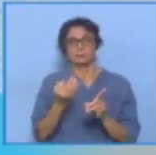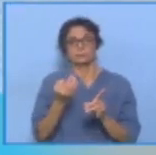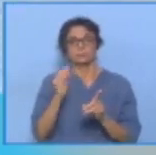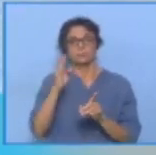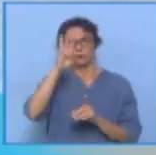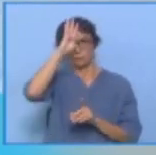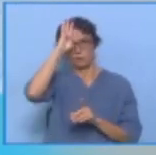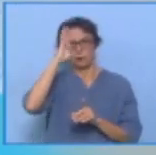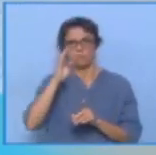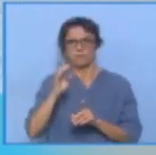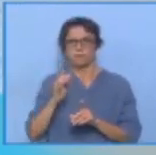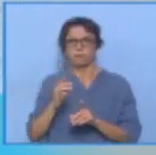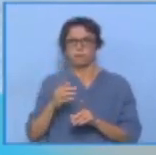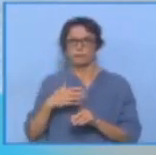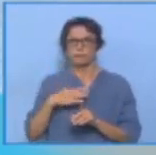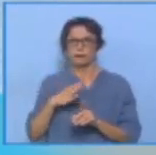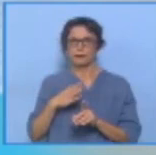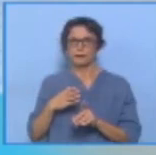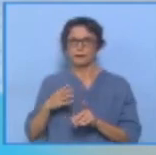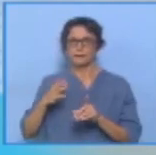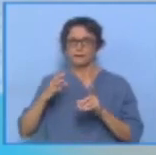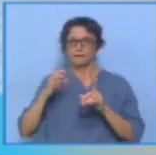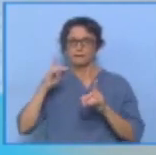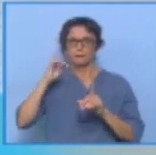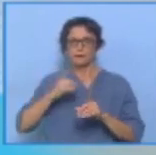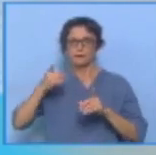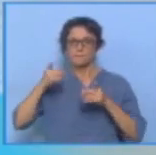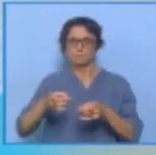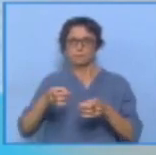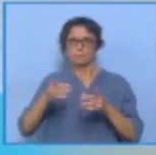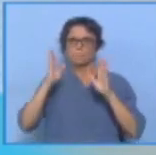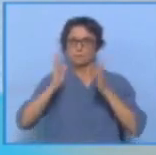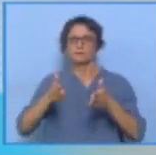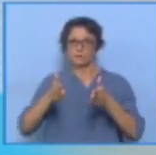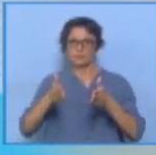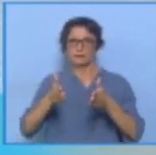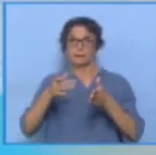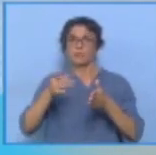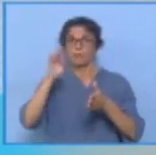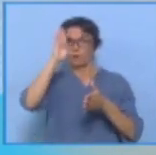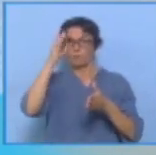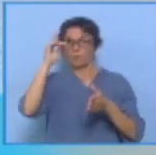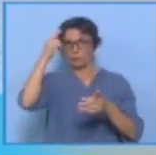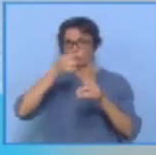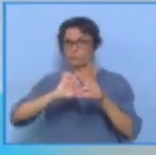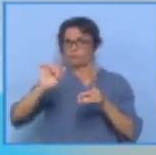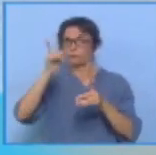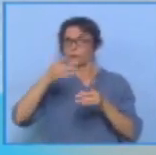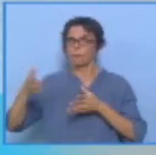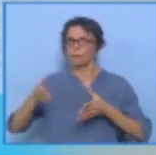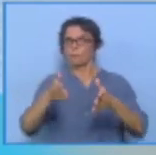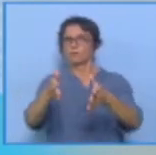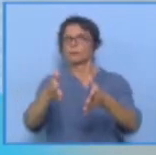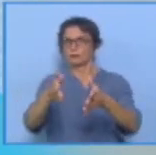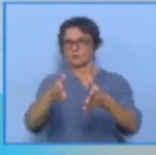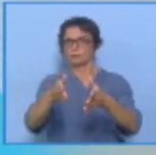quer marcar o início desta iniciativa, ele quer orientar, quer dar uma direção aquilo que se vai fazer durante este mês, que é um mês